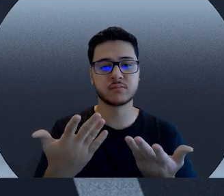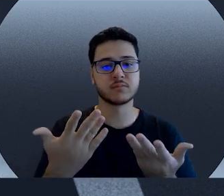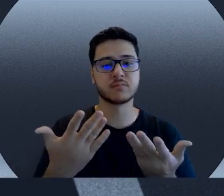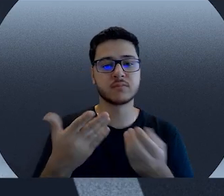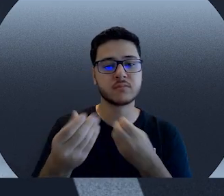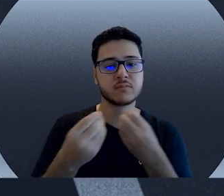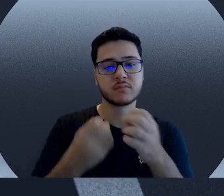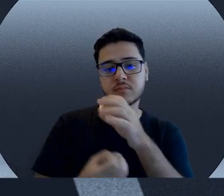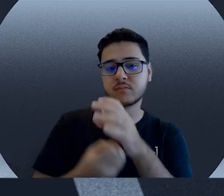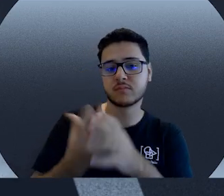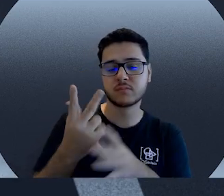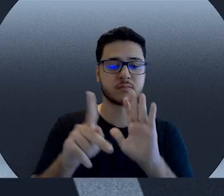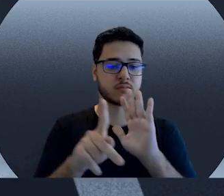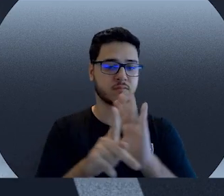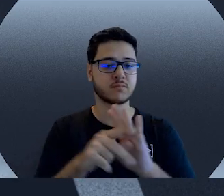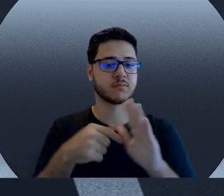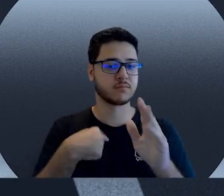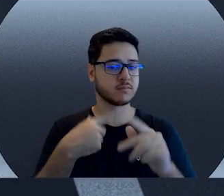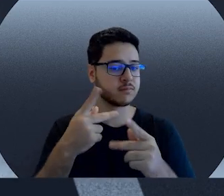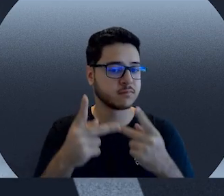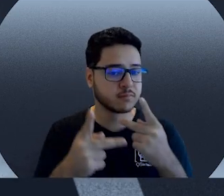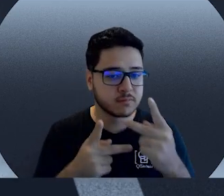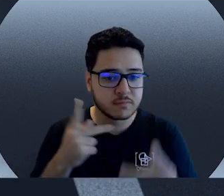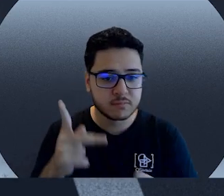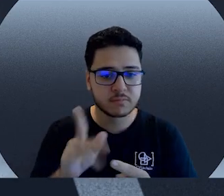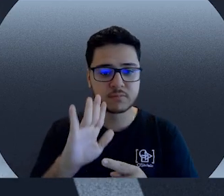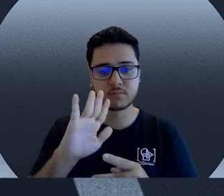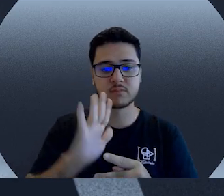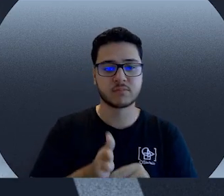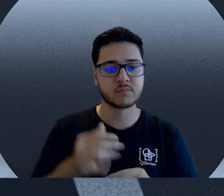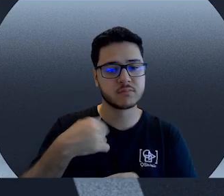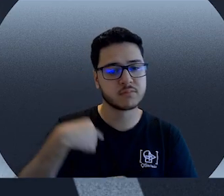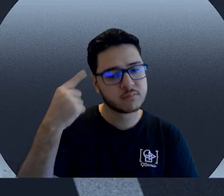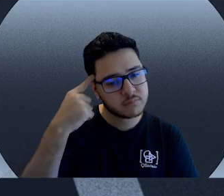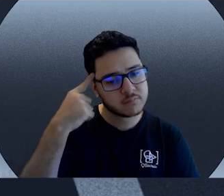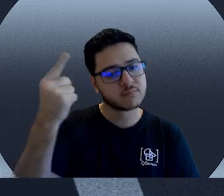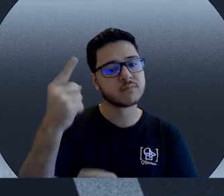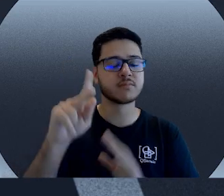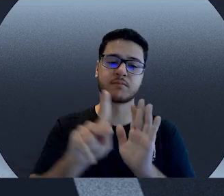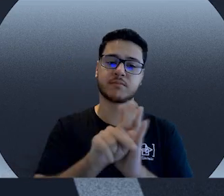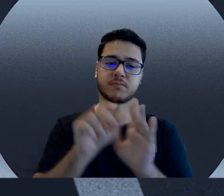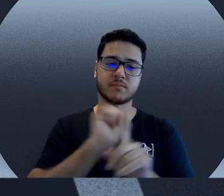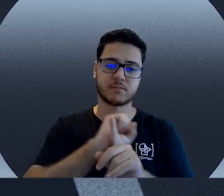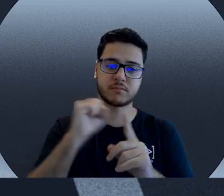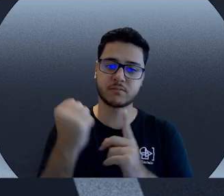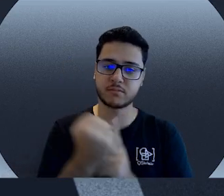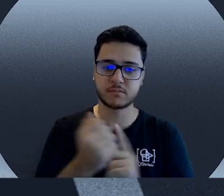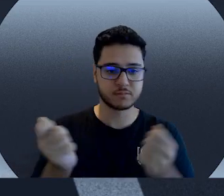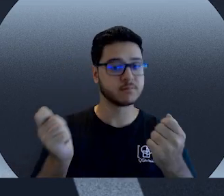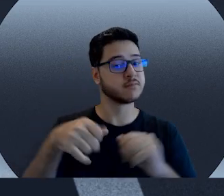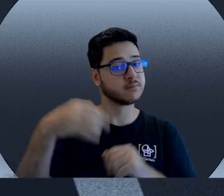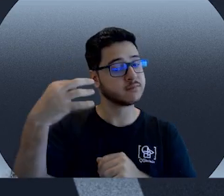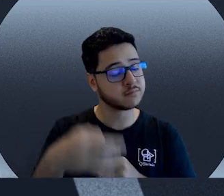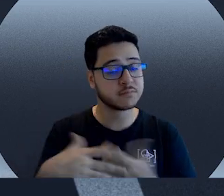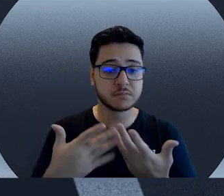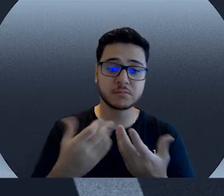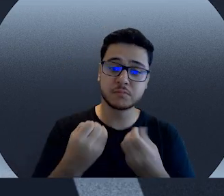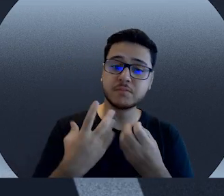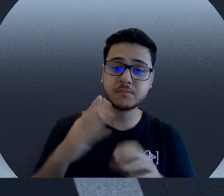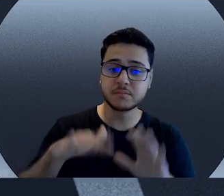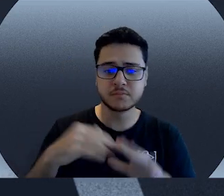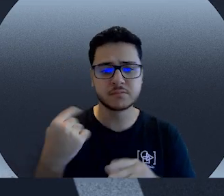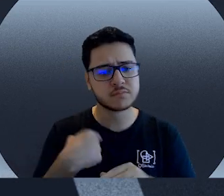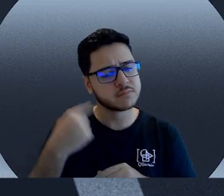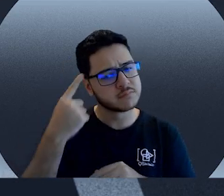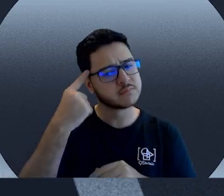discurso para que sirva de estalo para o pensar social? Então, é bom a gente